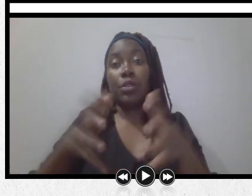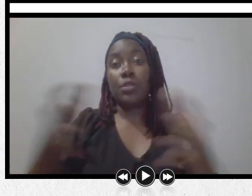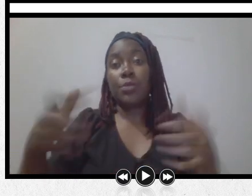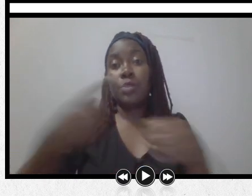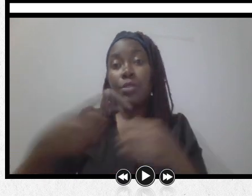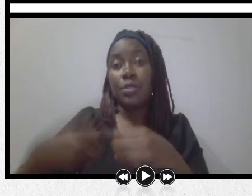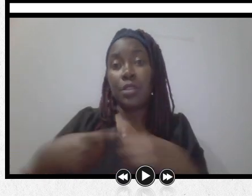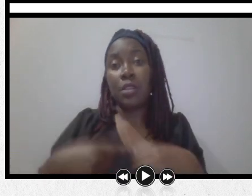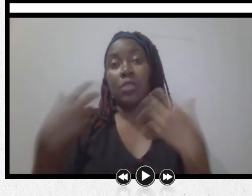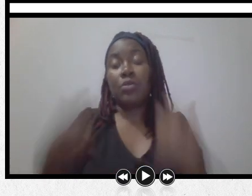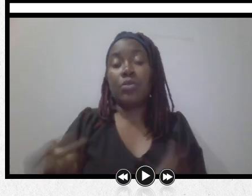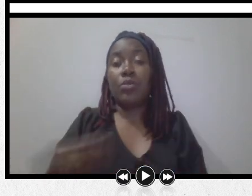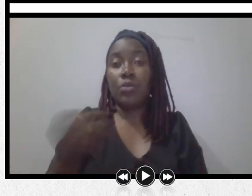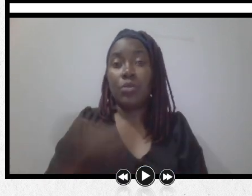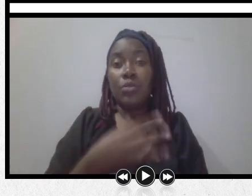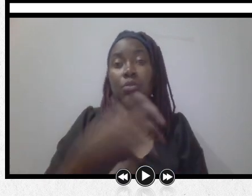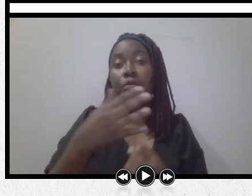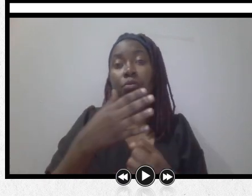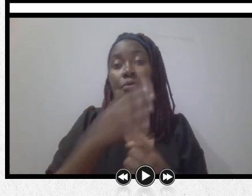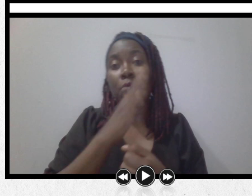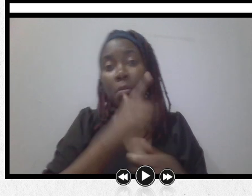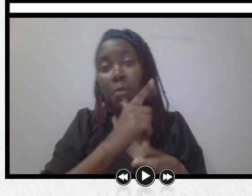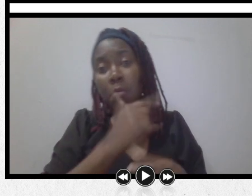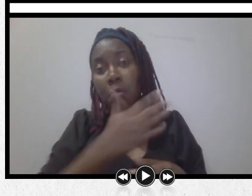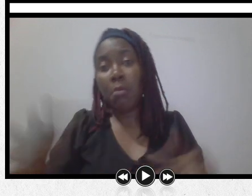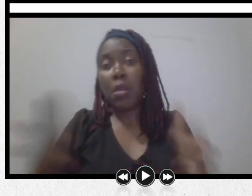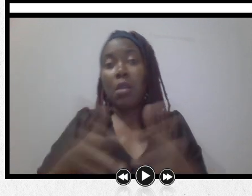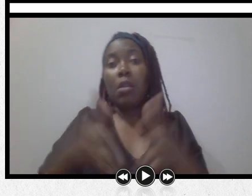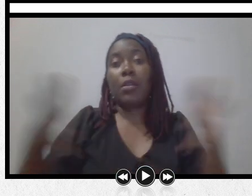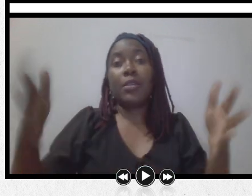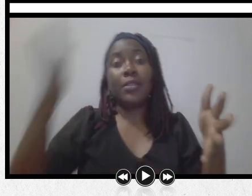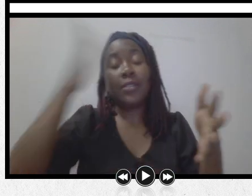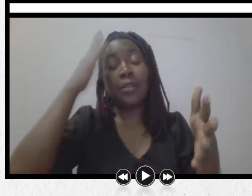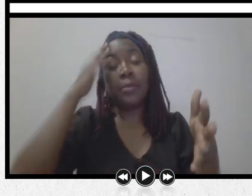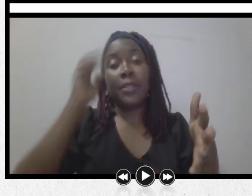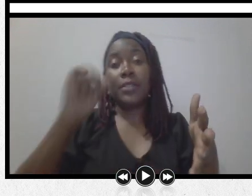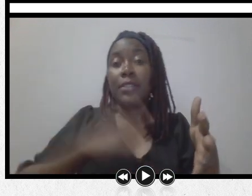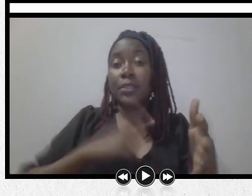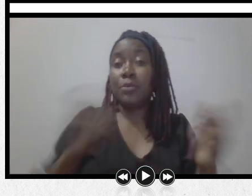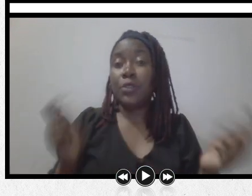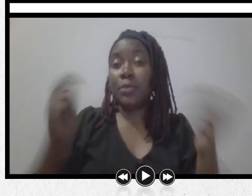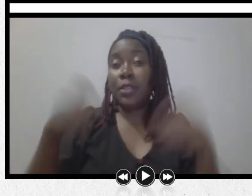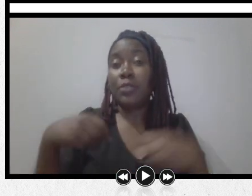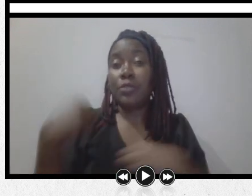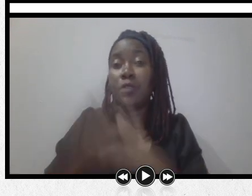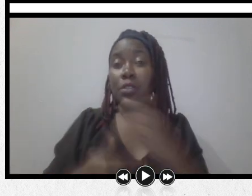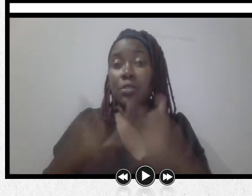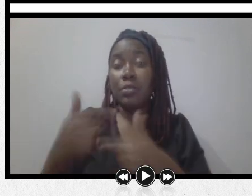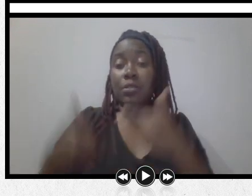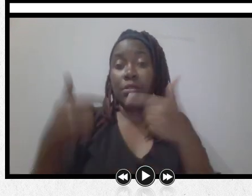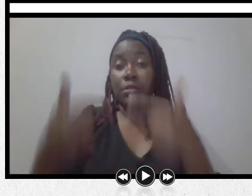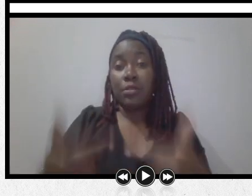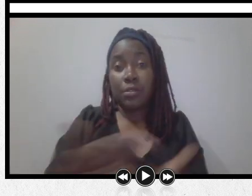cidade, autorização de novos bairros, expansão da cidade e saber se existe, né, possibilidade de oferecer serviços públicos